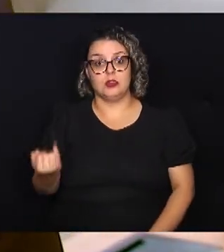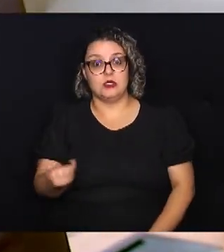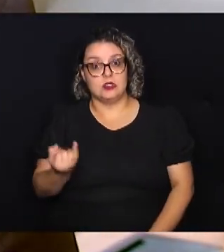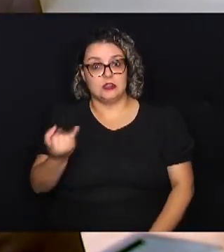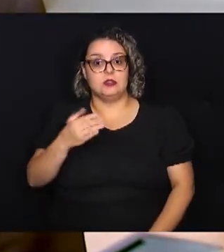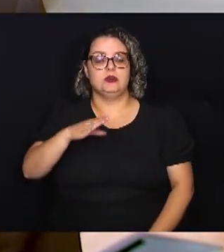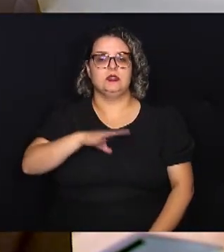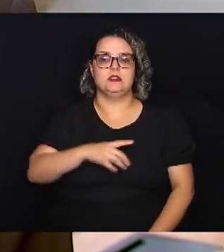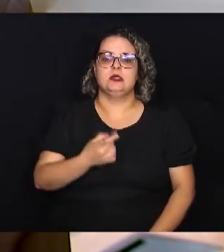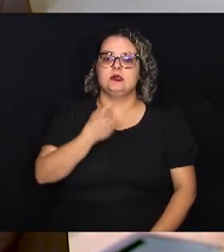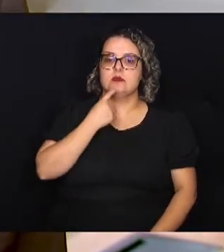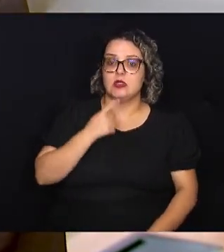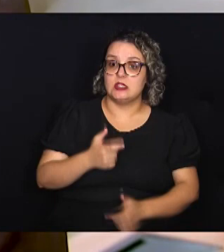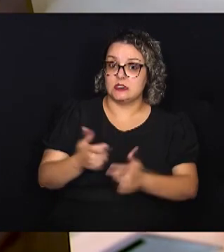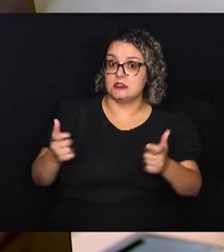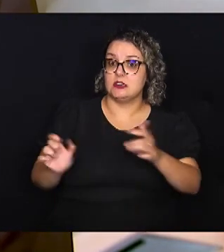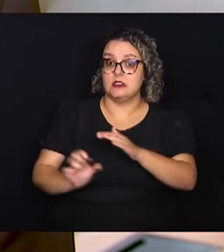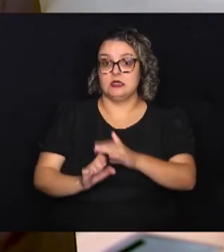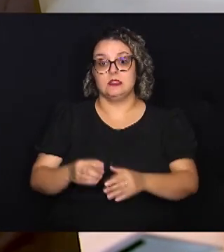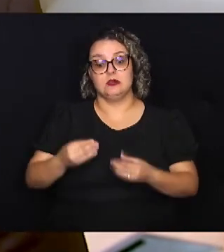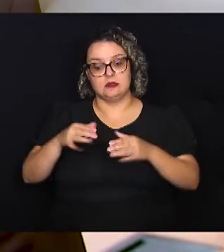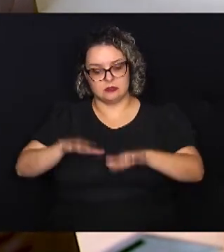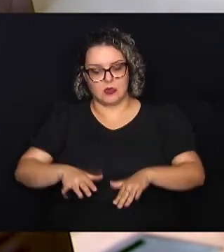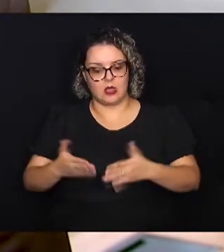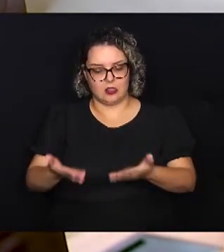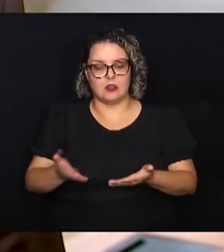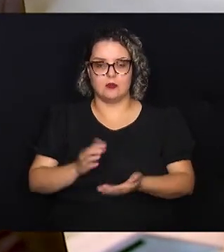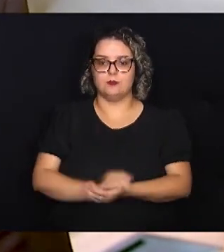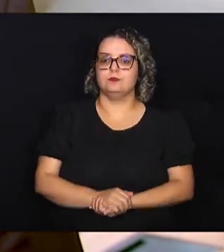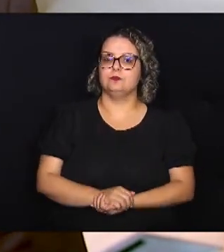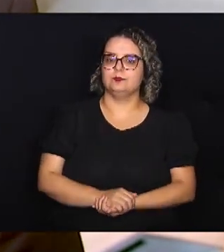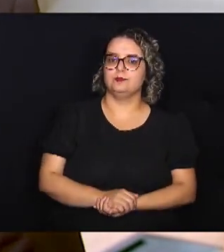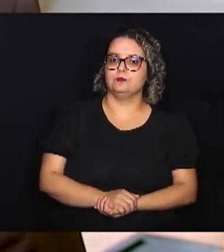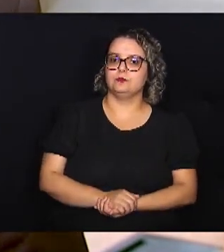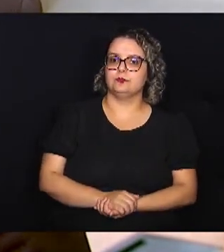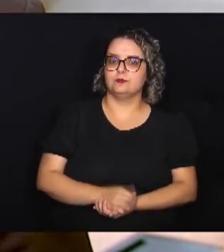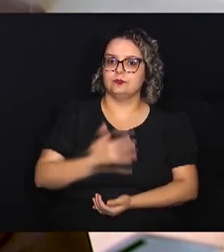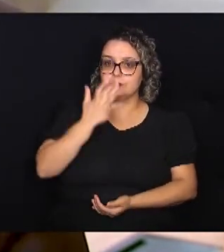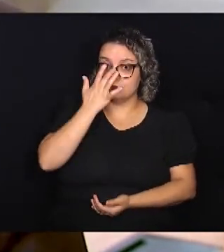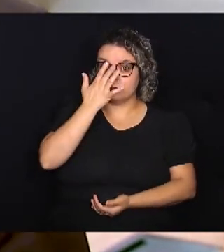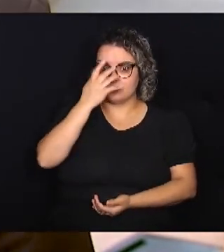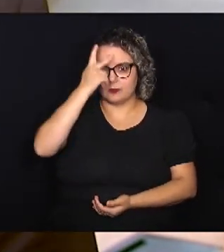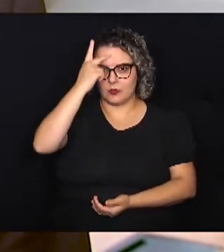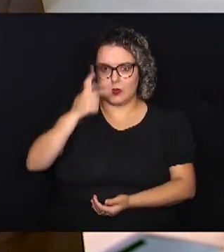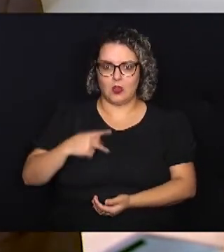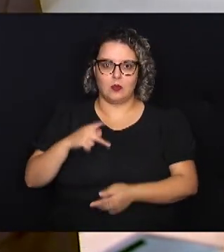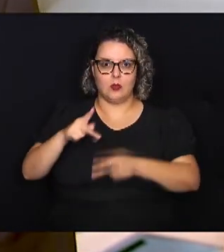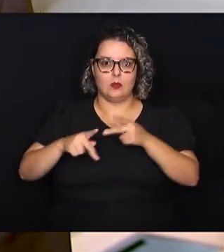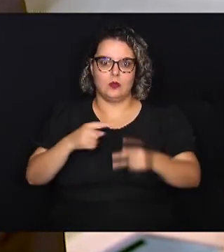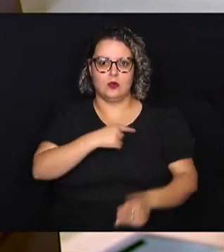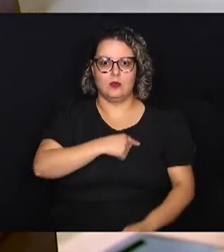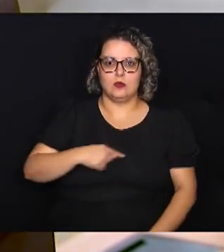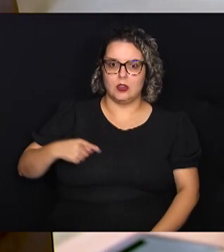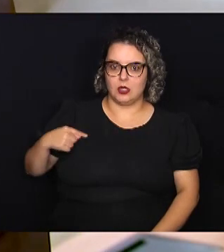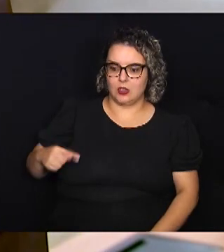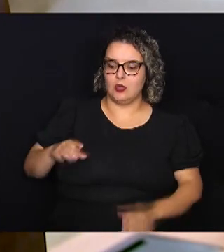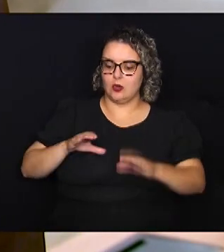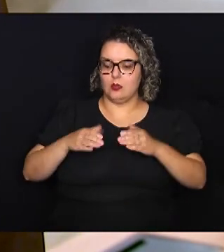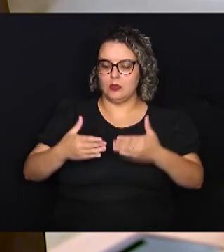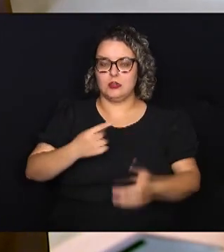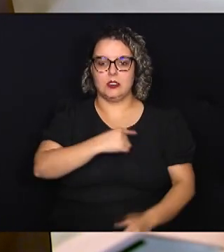das grandes empresas que aqui estão. O próprio povo chinês, a própria comunidade chinesa